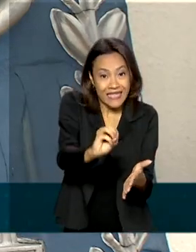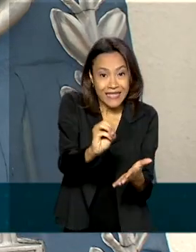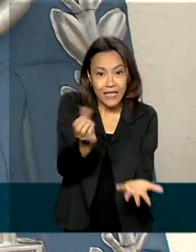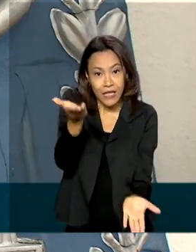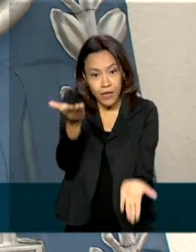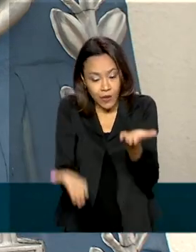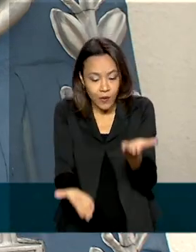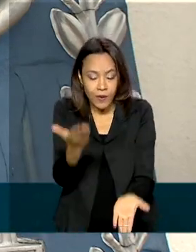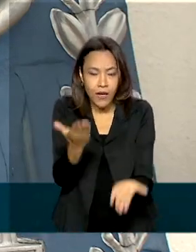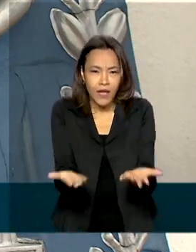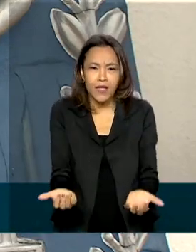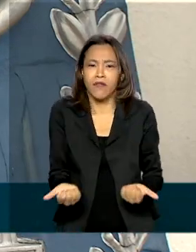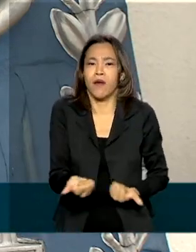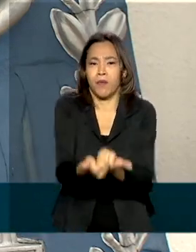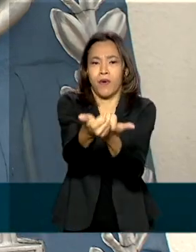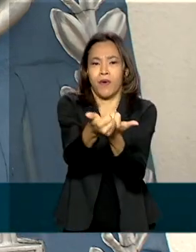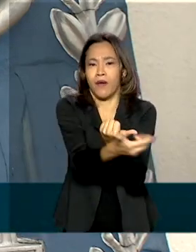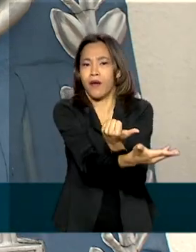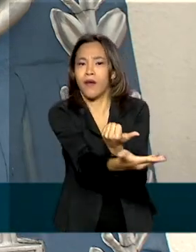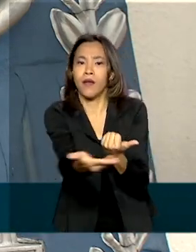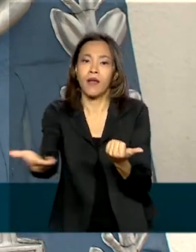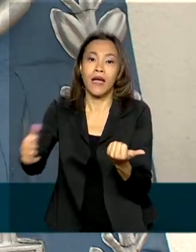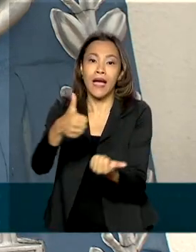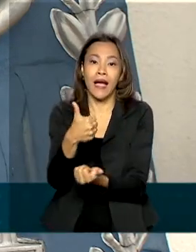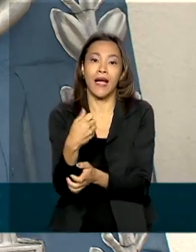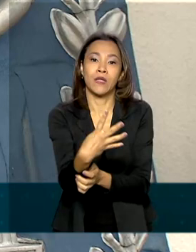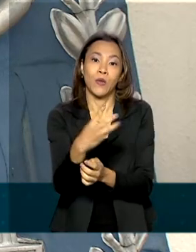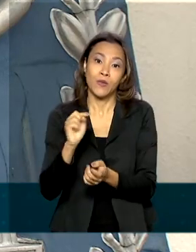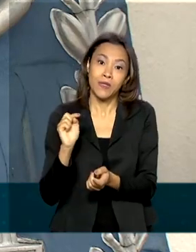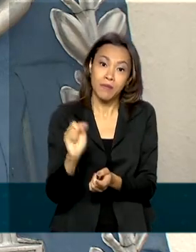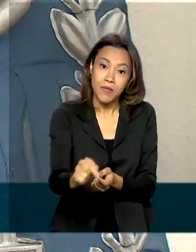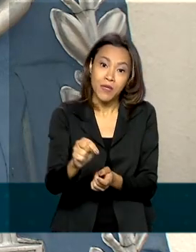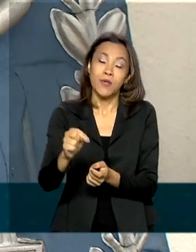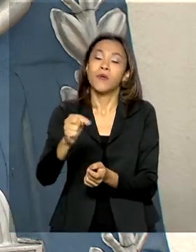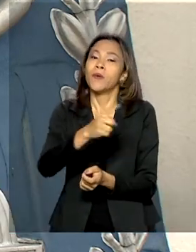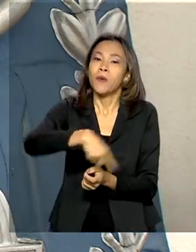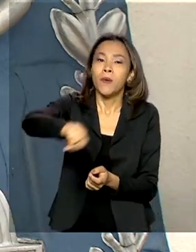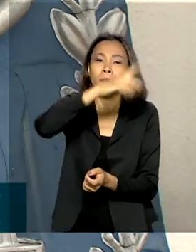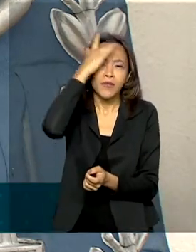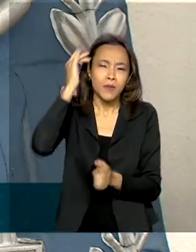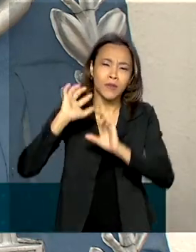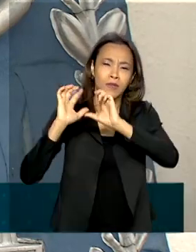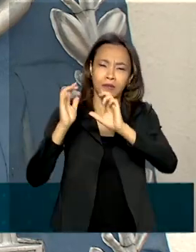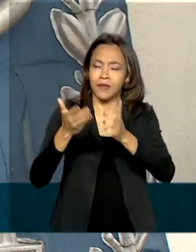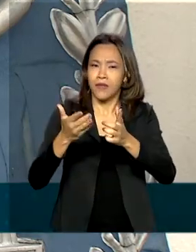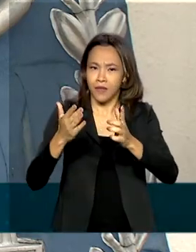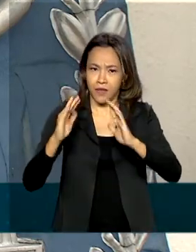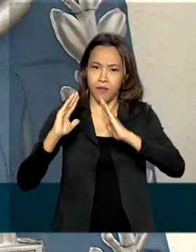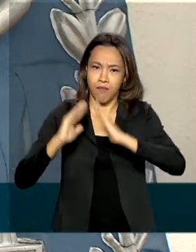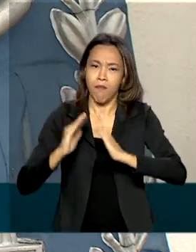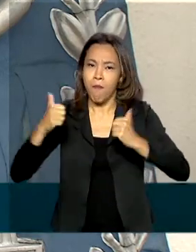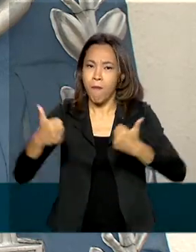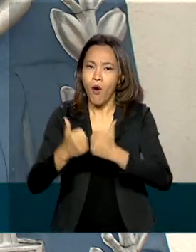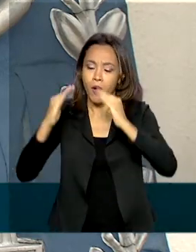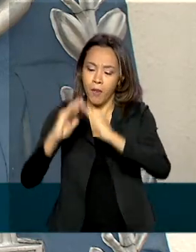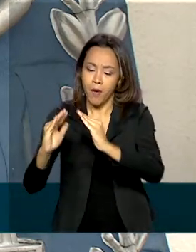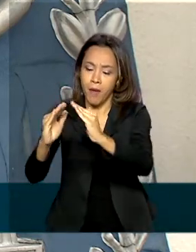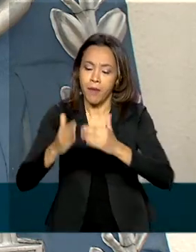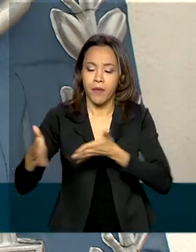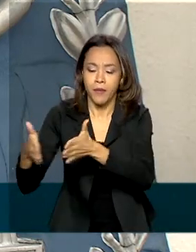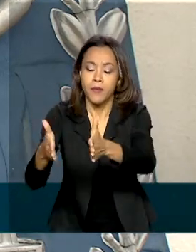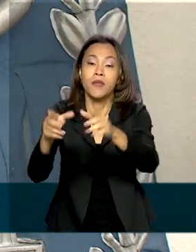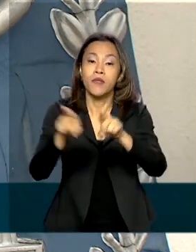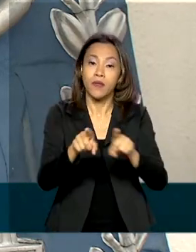beneficiar 14 mil pessoas de comunidades tradicionais e ribeirinhas manauaras, foram entregues de forma simbólica nesta quinta-feira